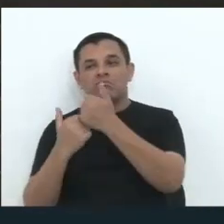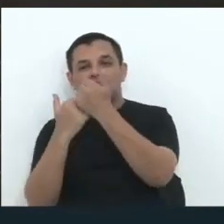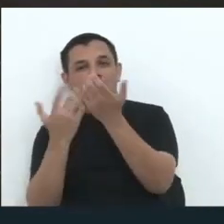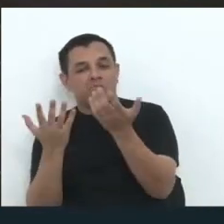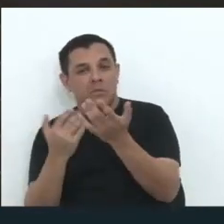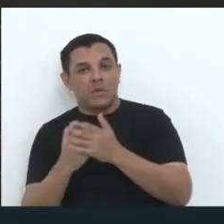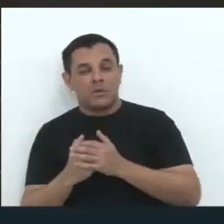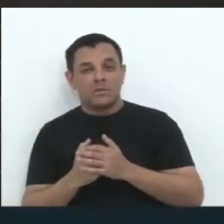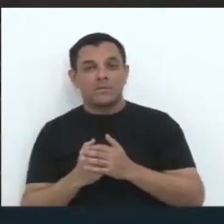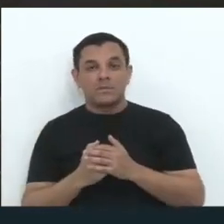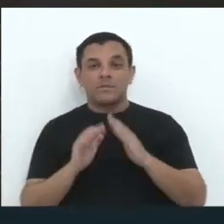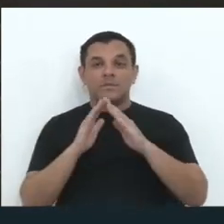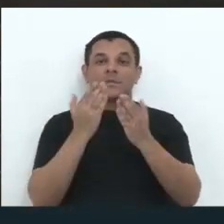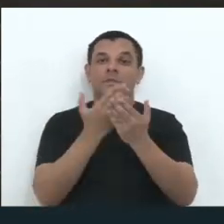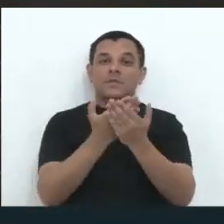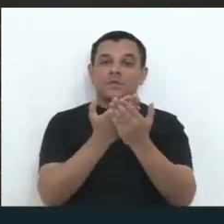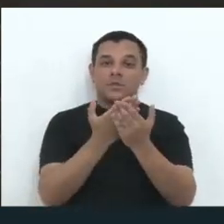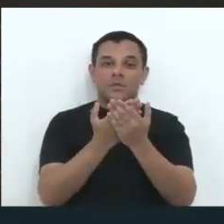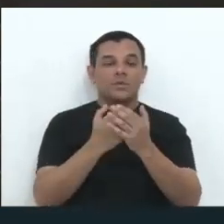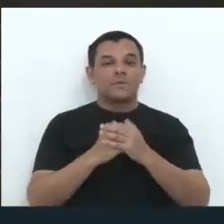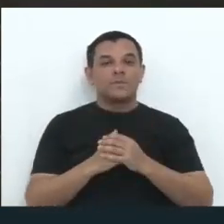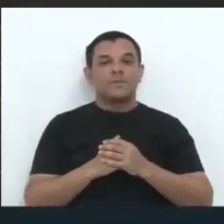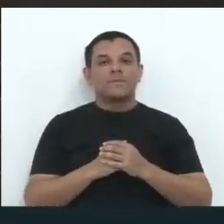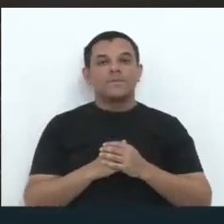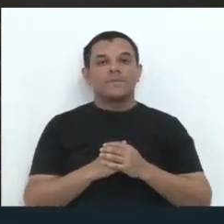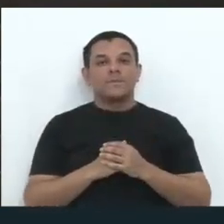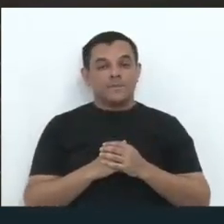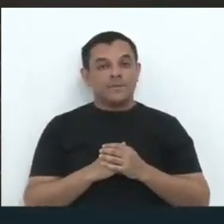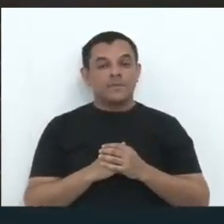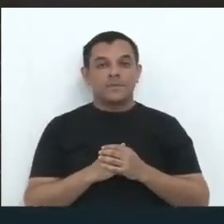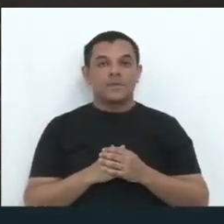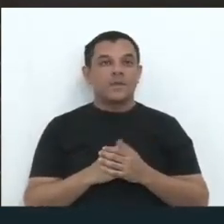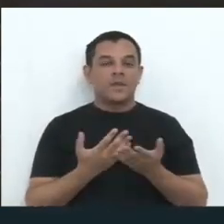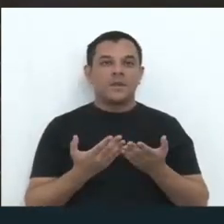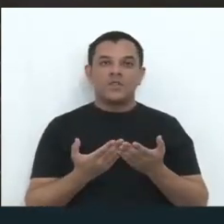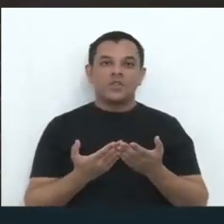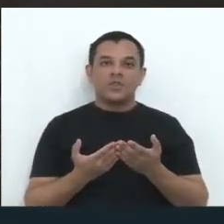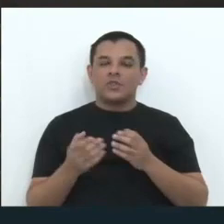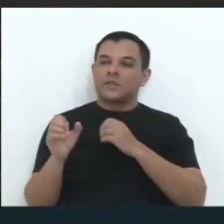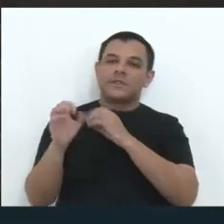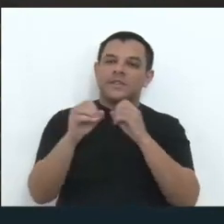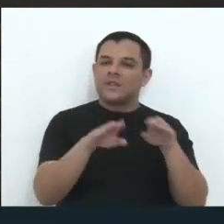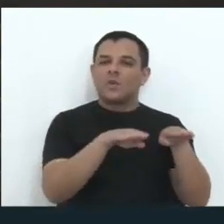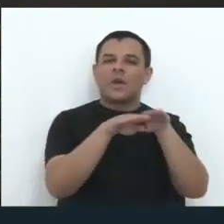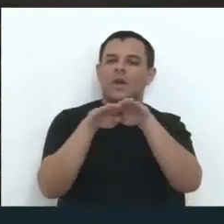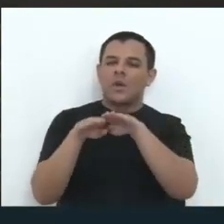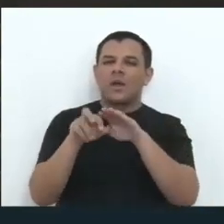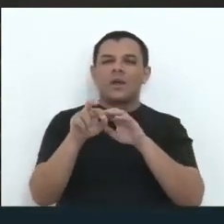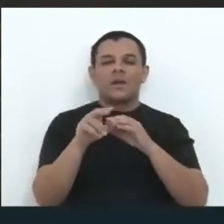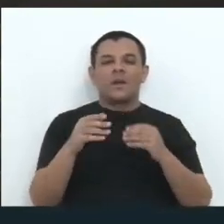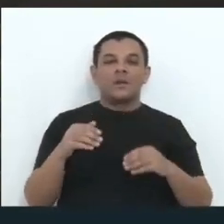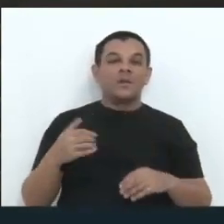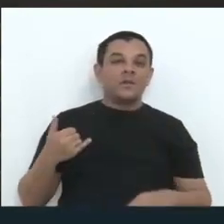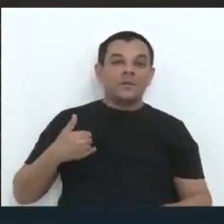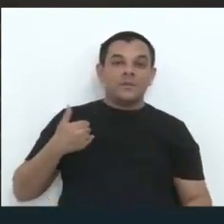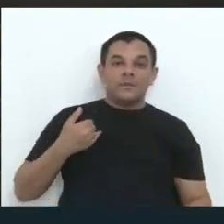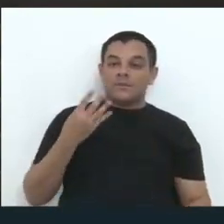escolas de ensino regular, crianças acima de 4